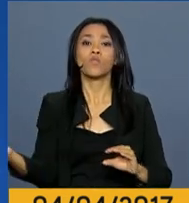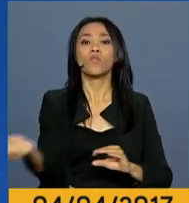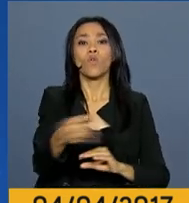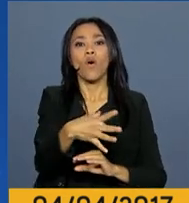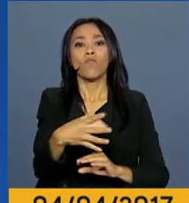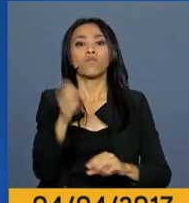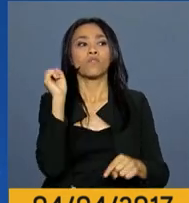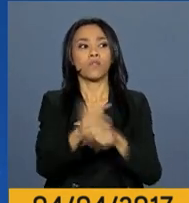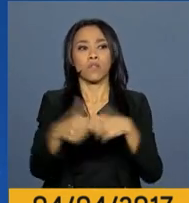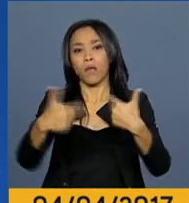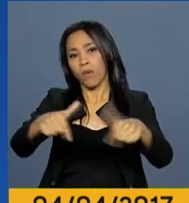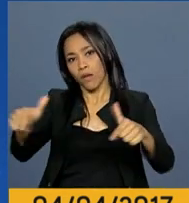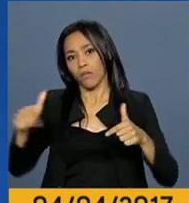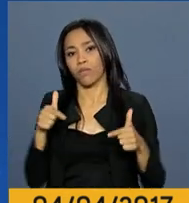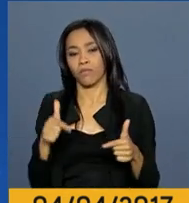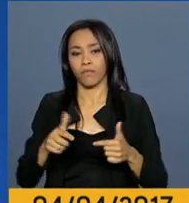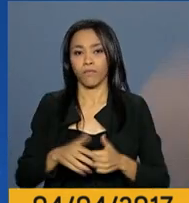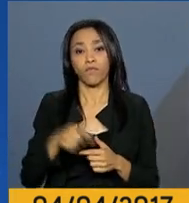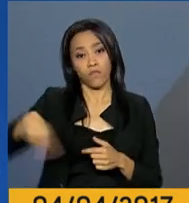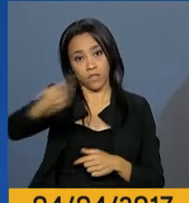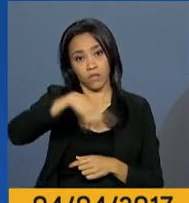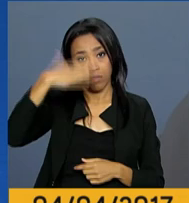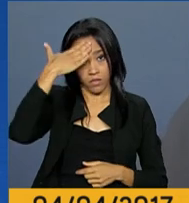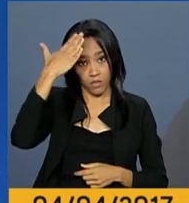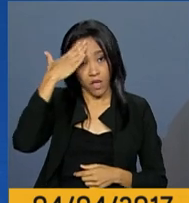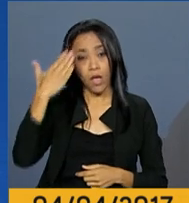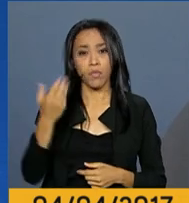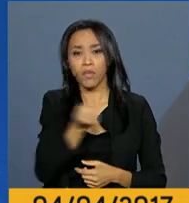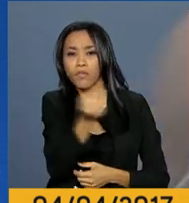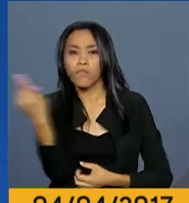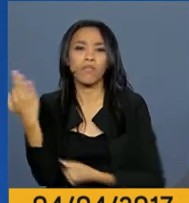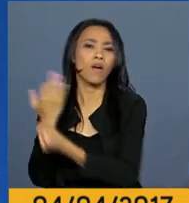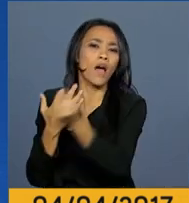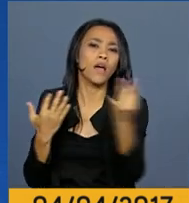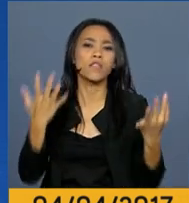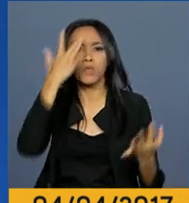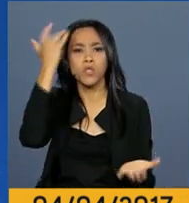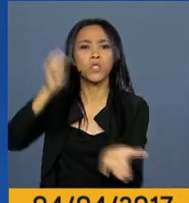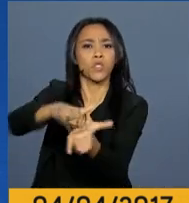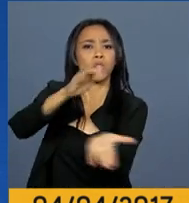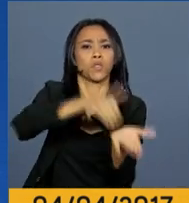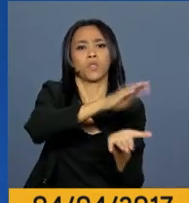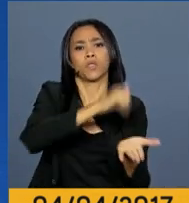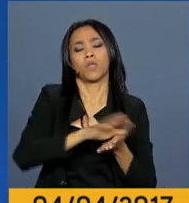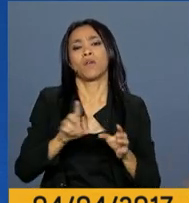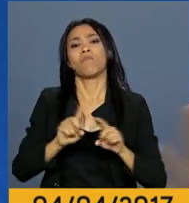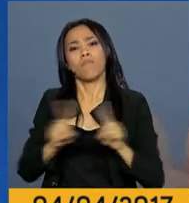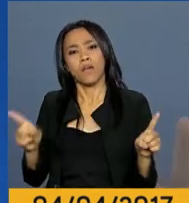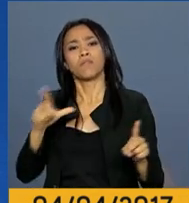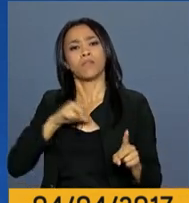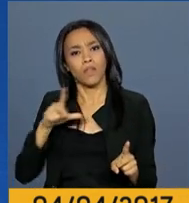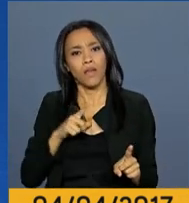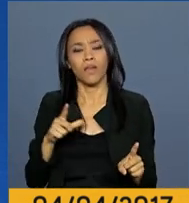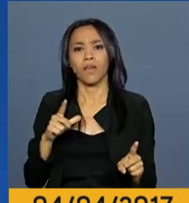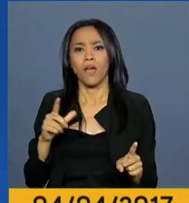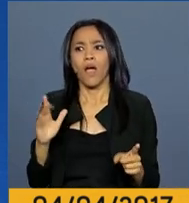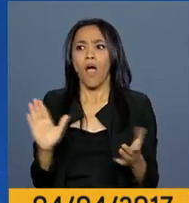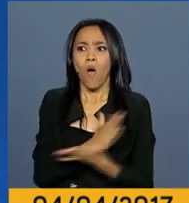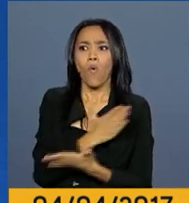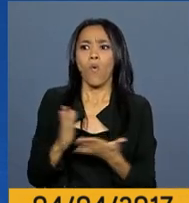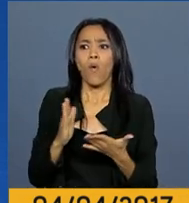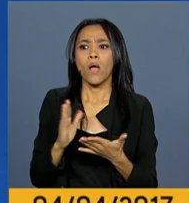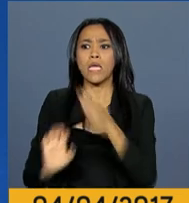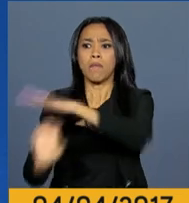postos de trabalho, não é? Os senhores sabem que, embora muita gente tenha sido despedida, mas ainda há uma certa capacidade ociosa nas